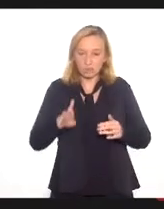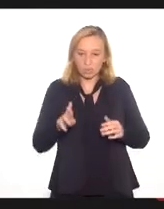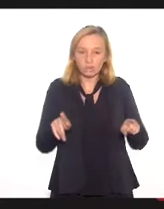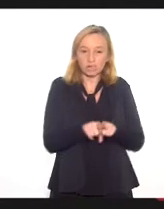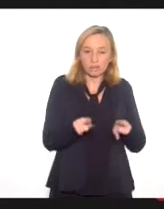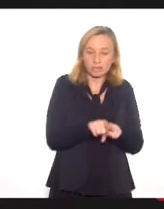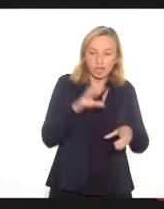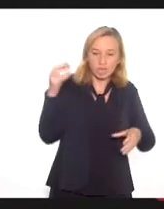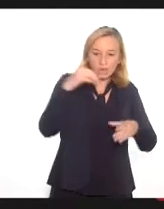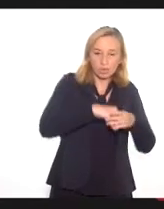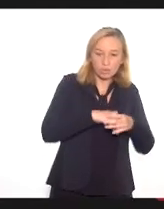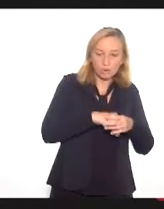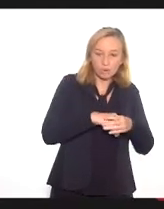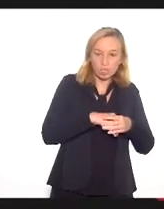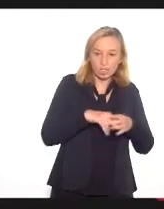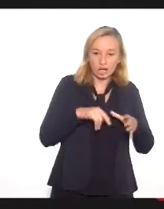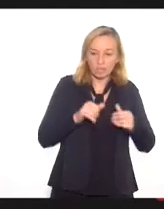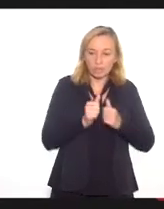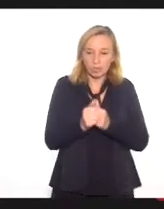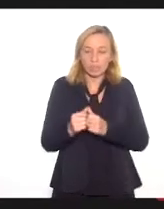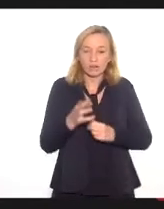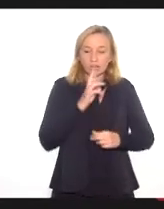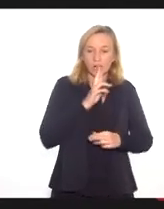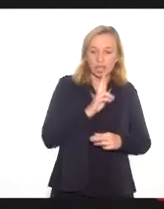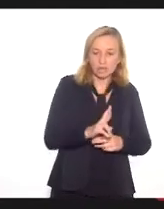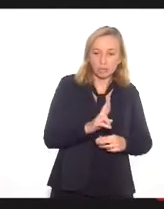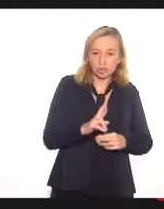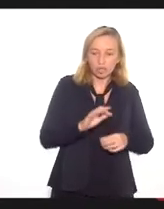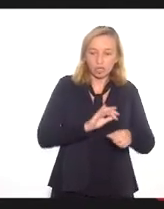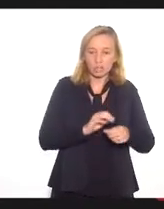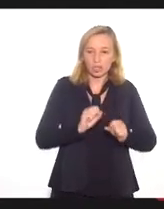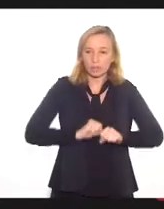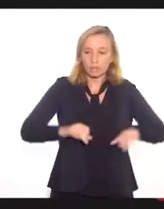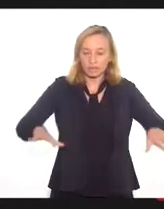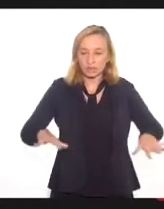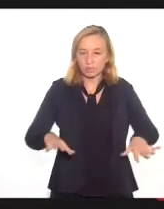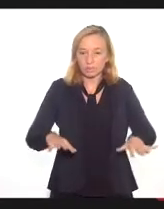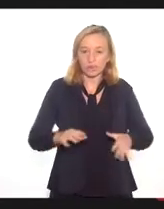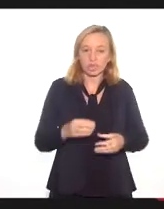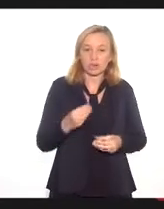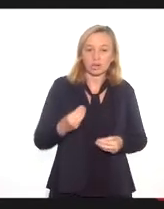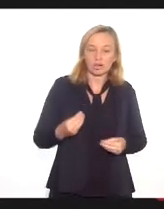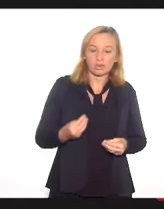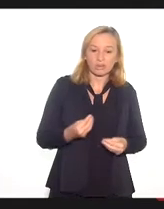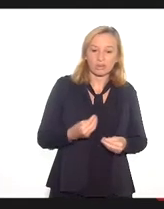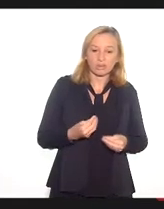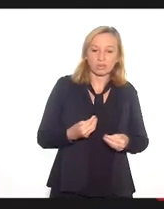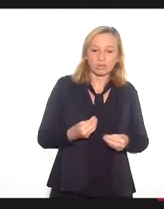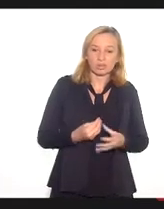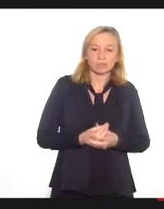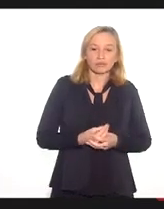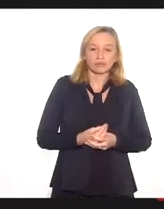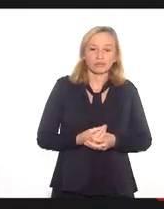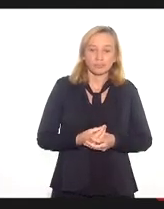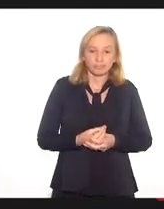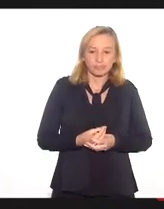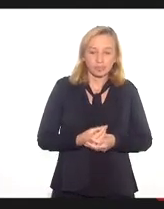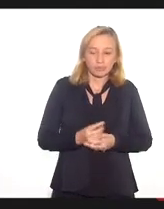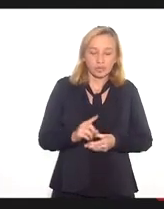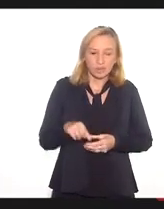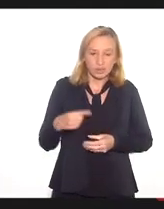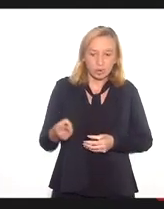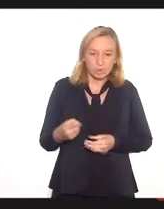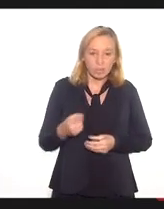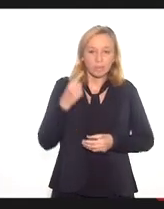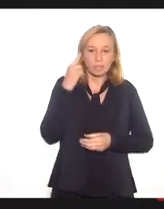planejamento para respostas às epidemias e emergências. Nós vamos conviver com epidemias e emergências nos próximos anos. Isso está